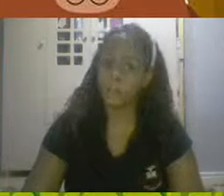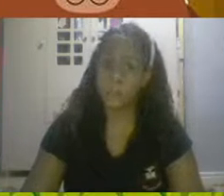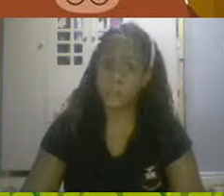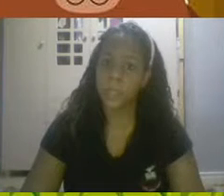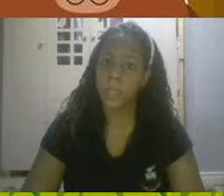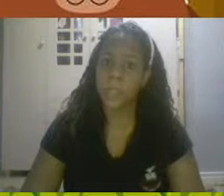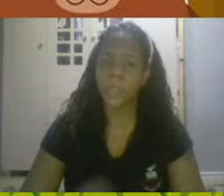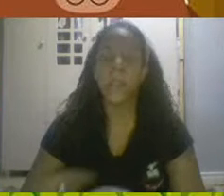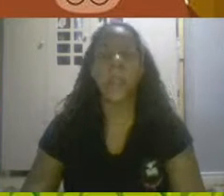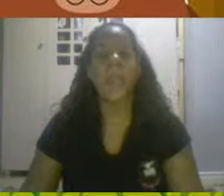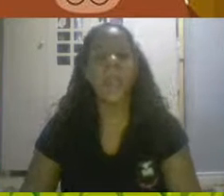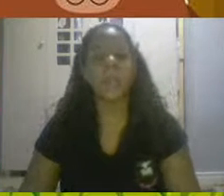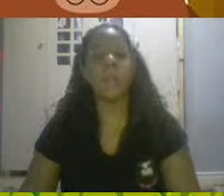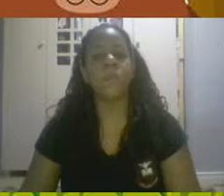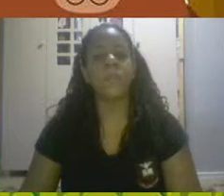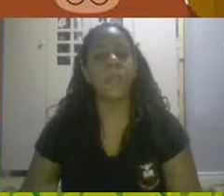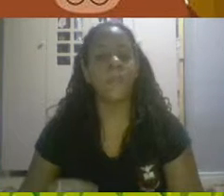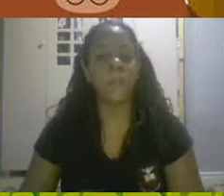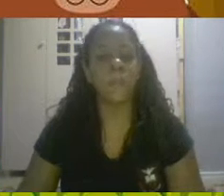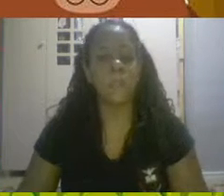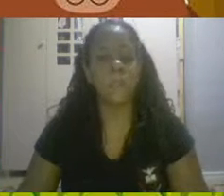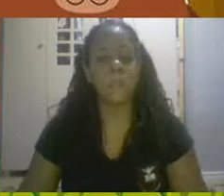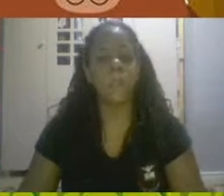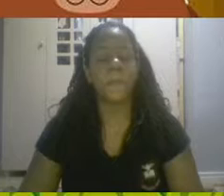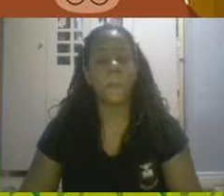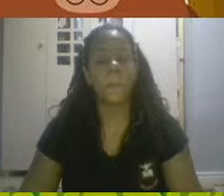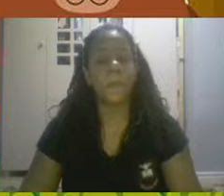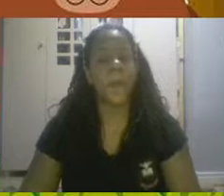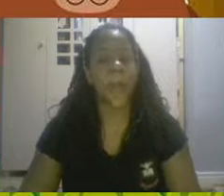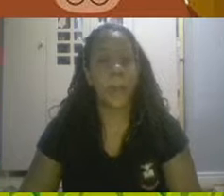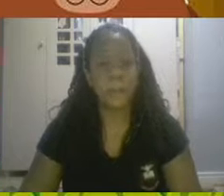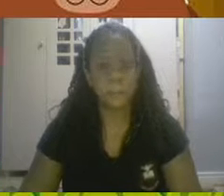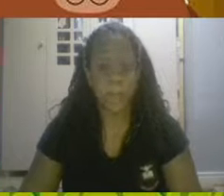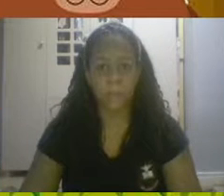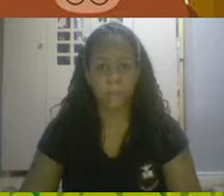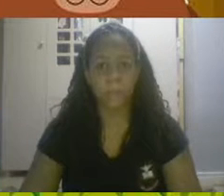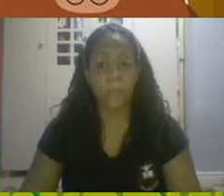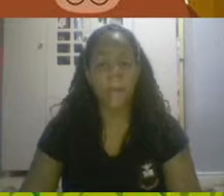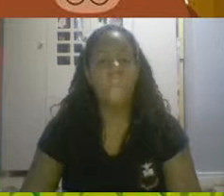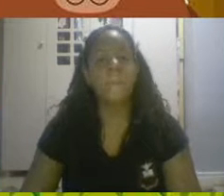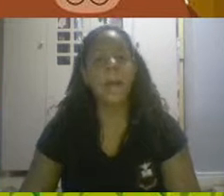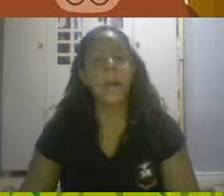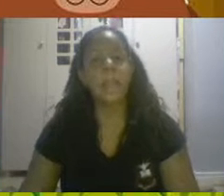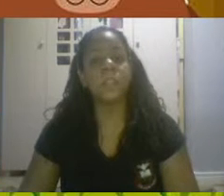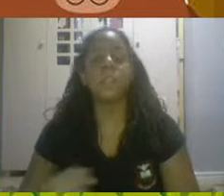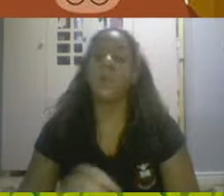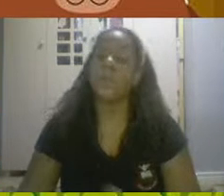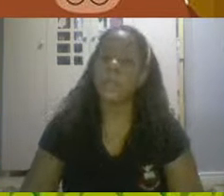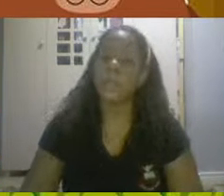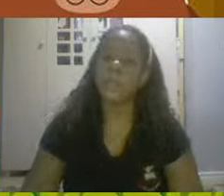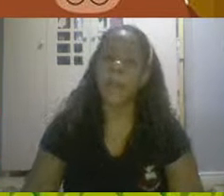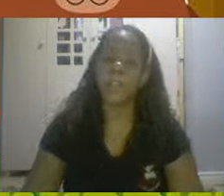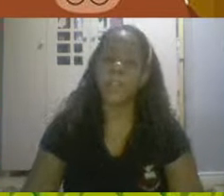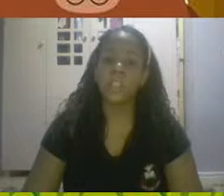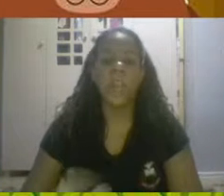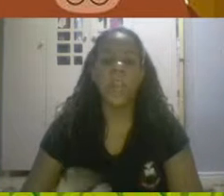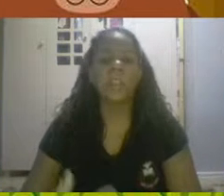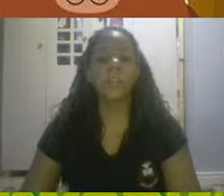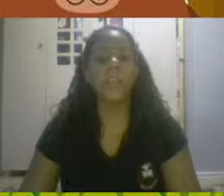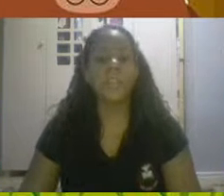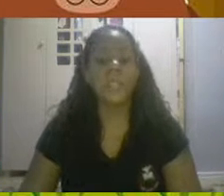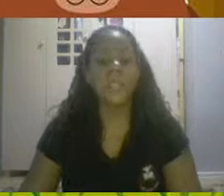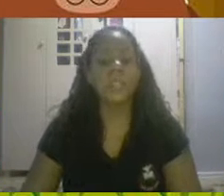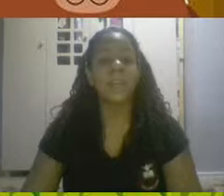da fotossíntese, ela consegue produzir o seu próprio alimento. Mas os animais,